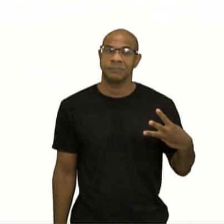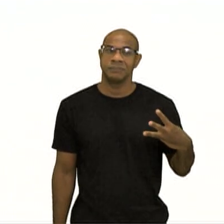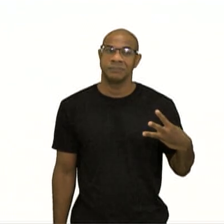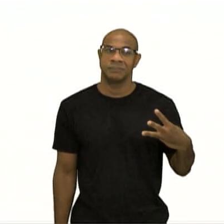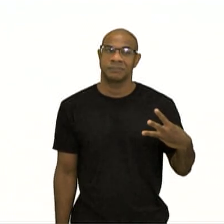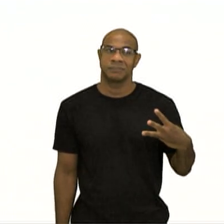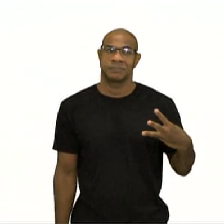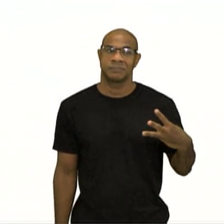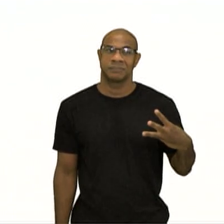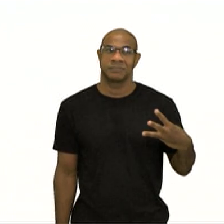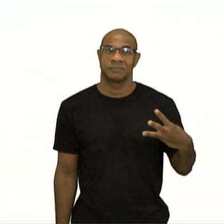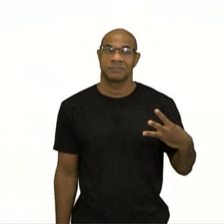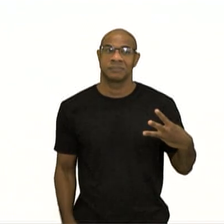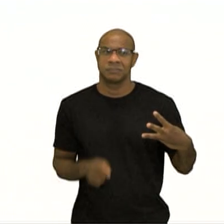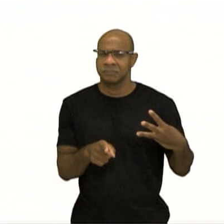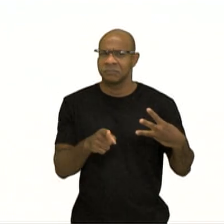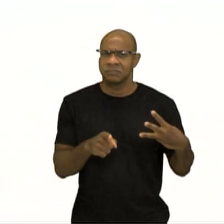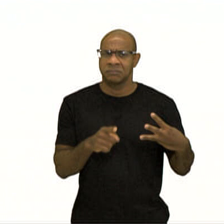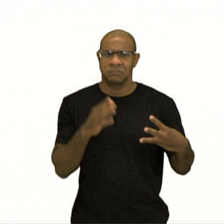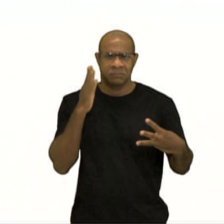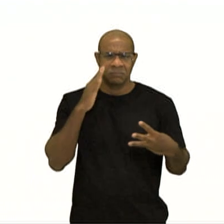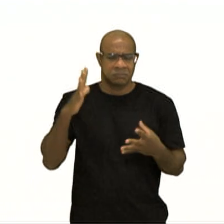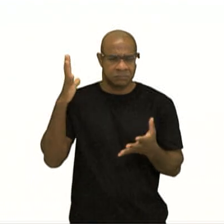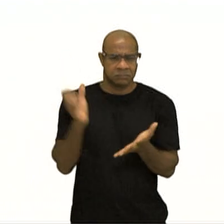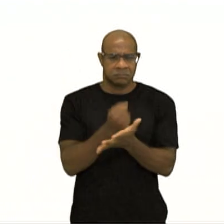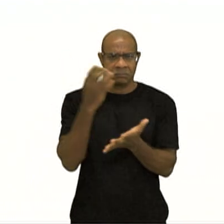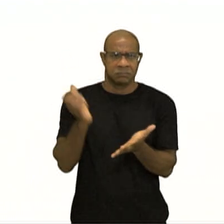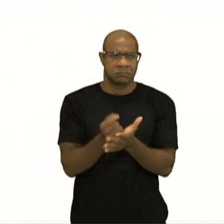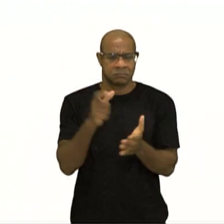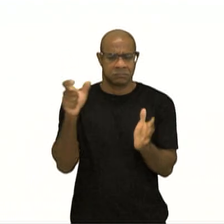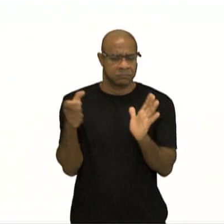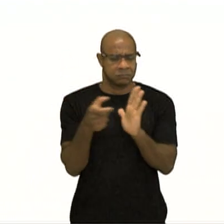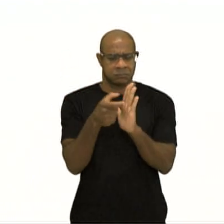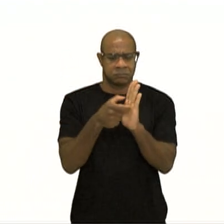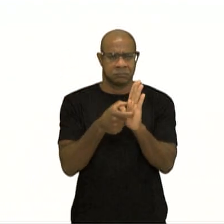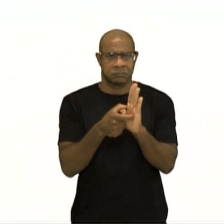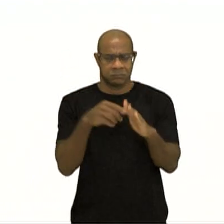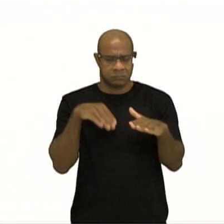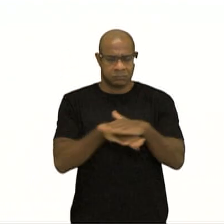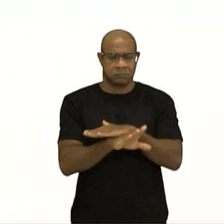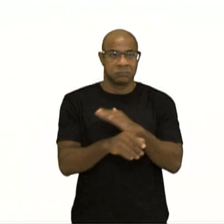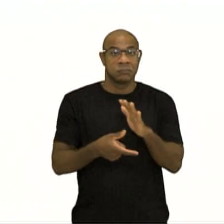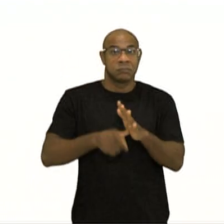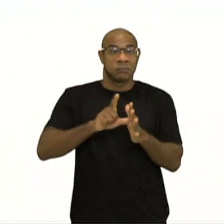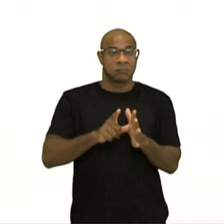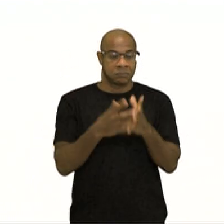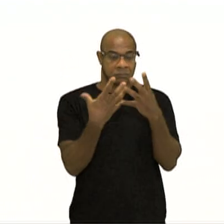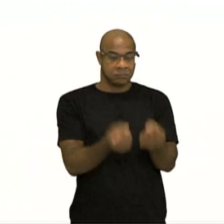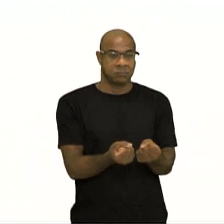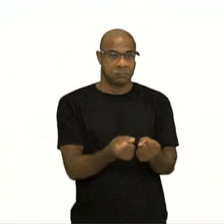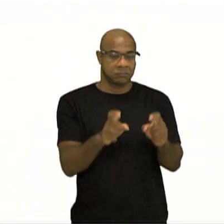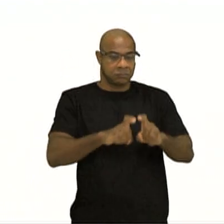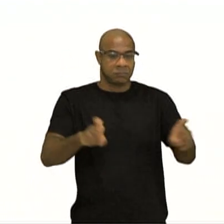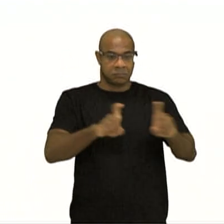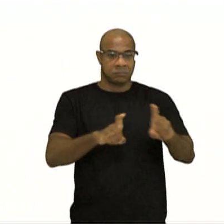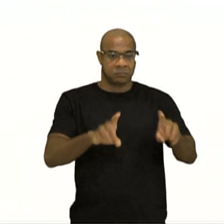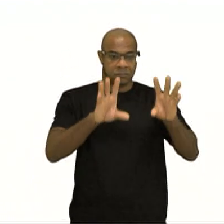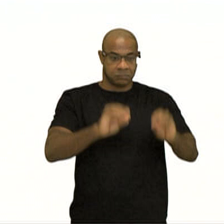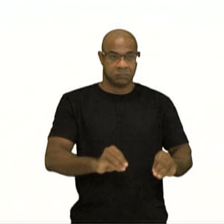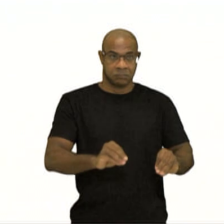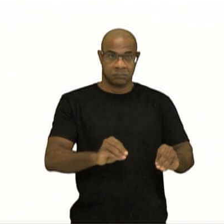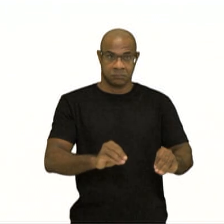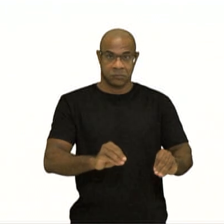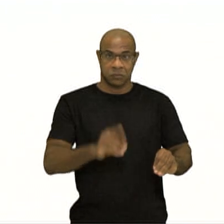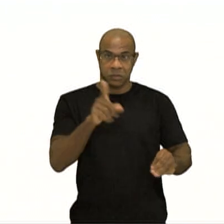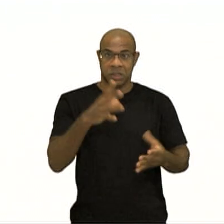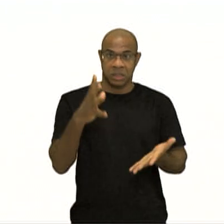your computer? Você salva os seus arquivos antes de desligar, so shut down, o seu computador? Então,